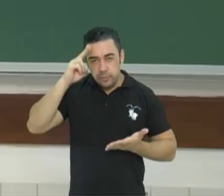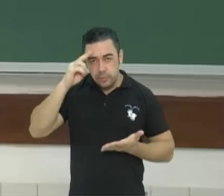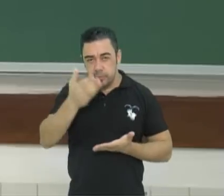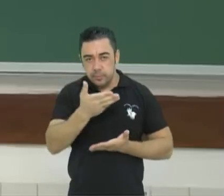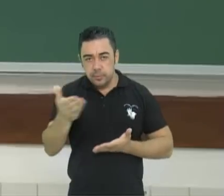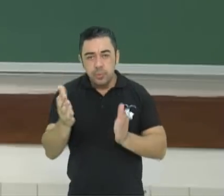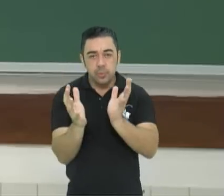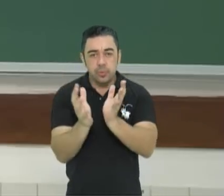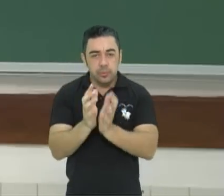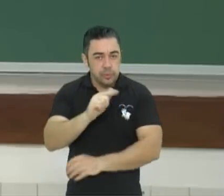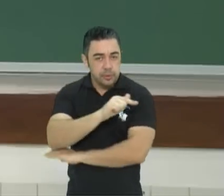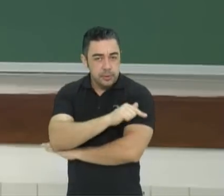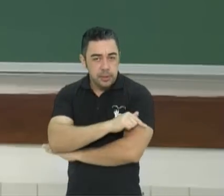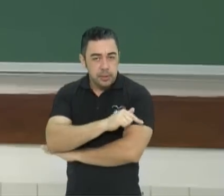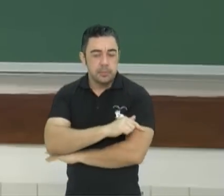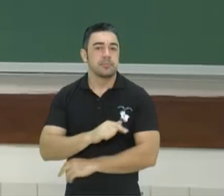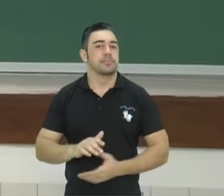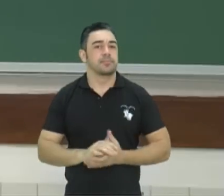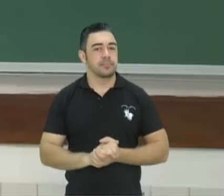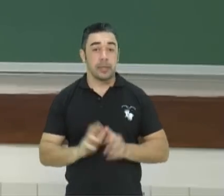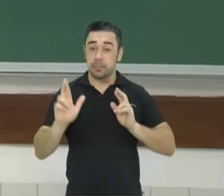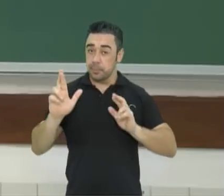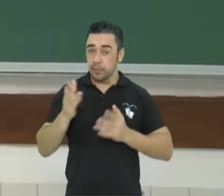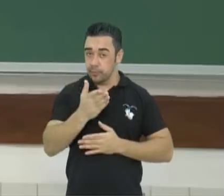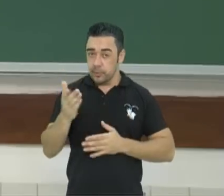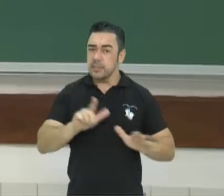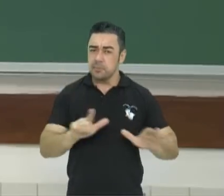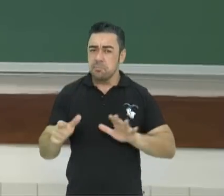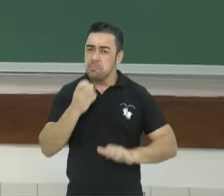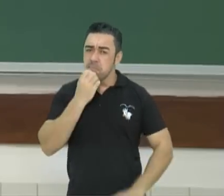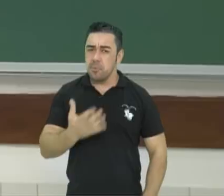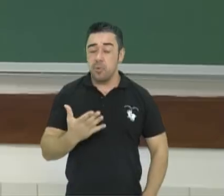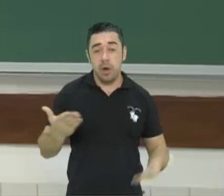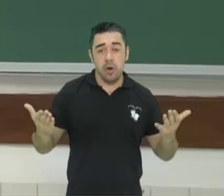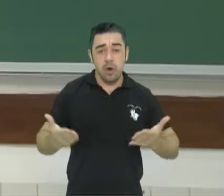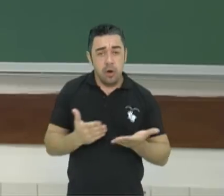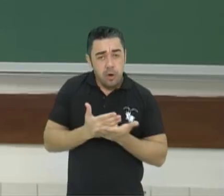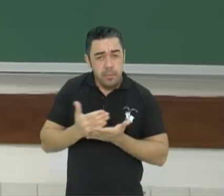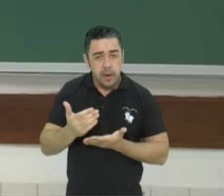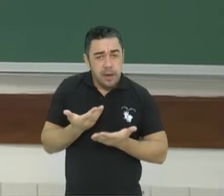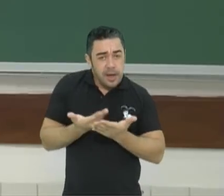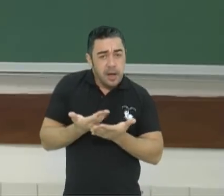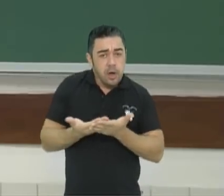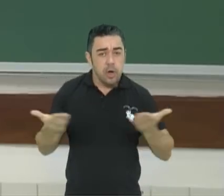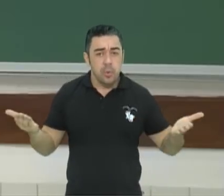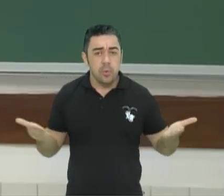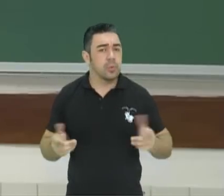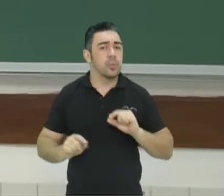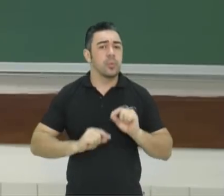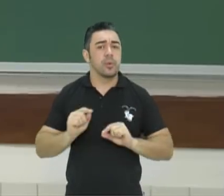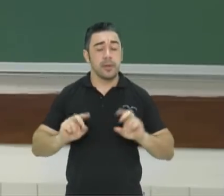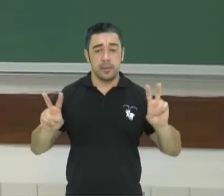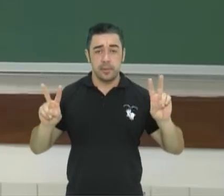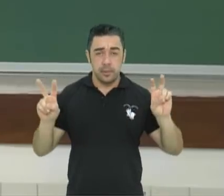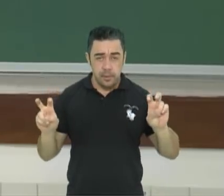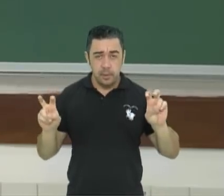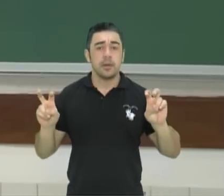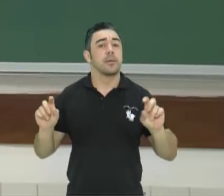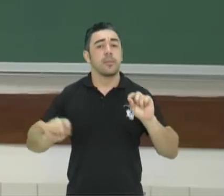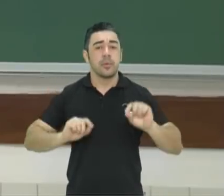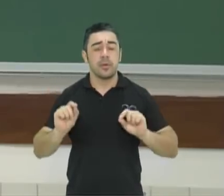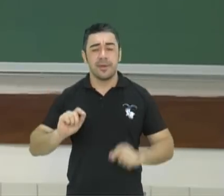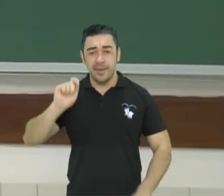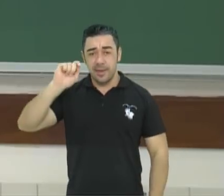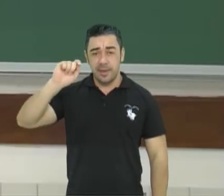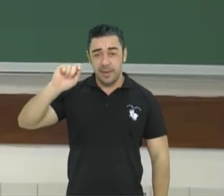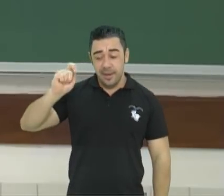7º ano. Espero que vocês tenham tido uma semana muito boa e a gente vai começar nossas aulas de hoje com um tema sobre os